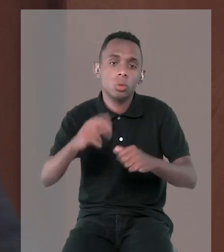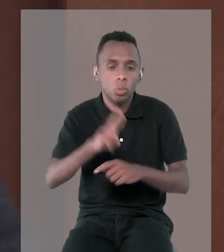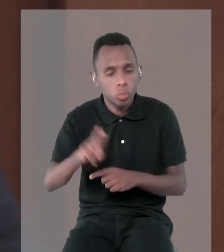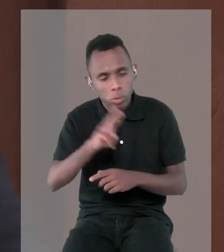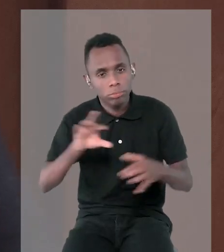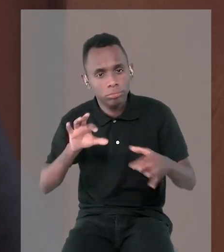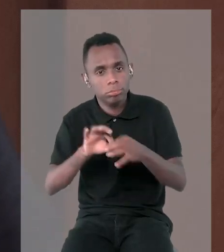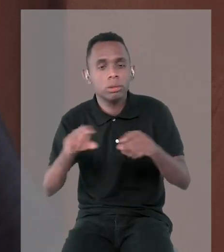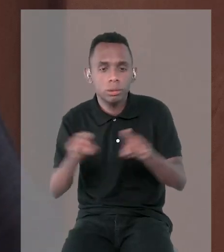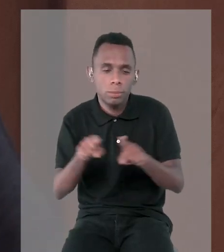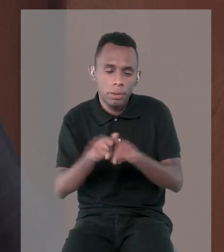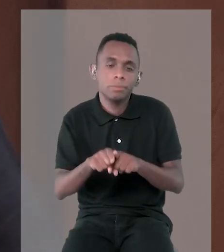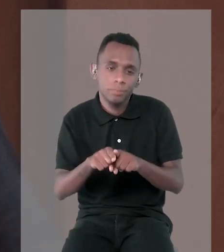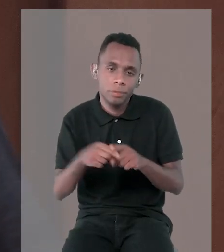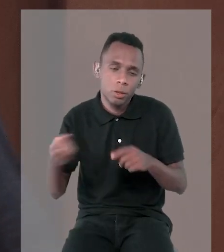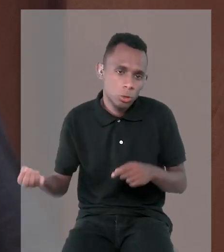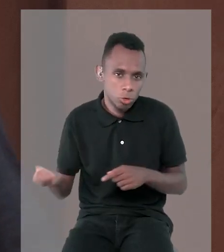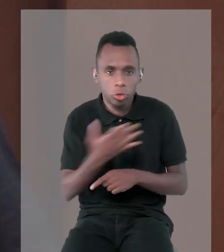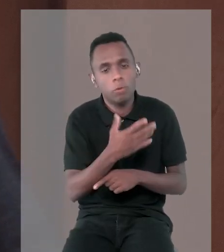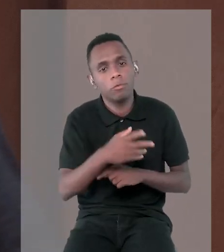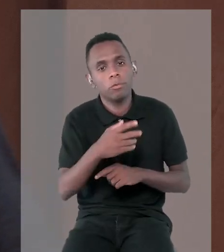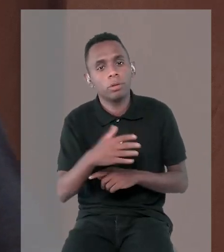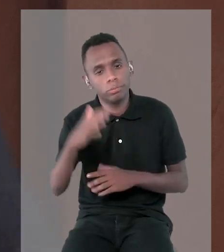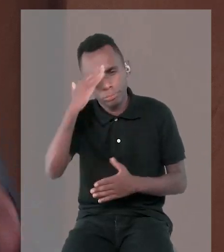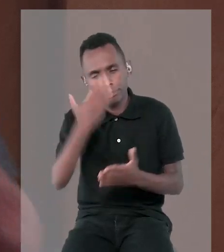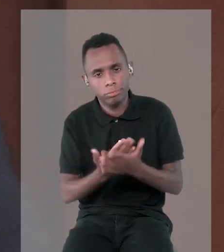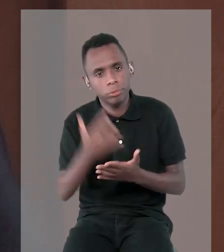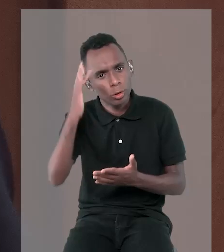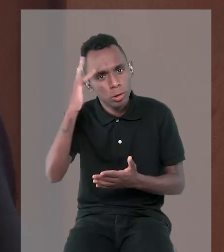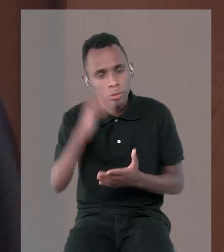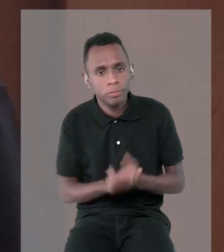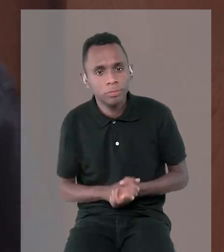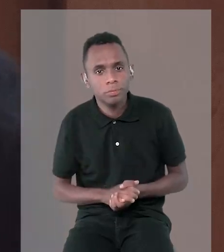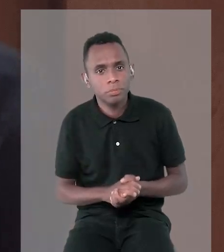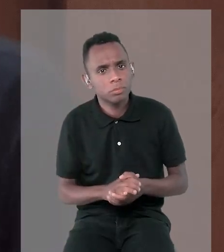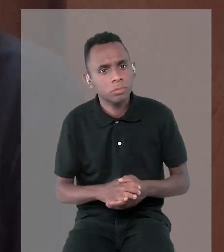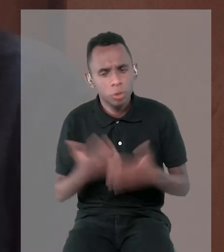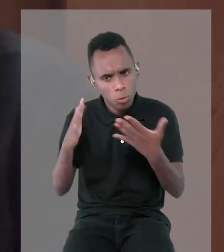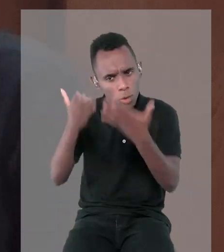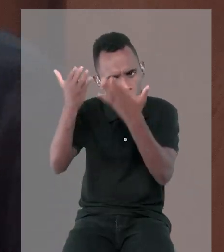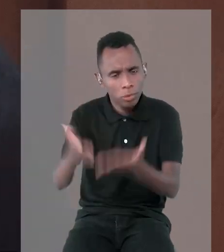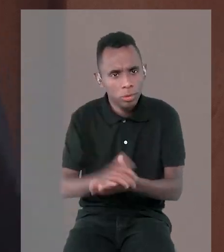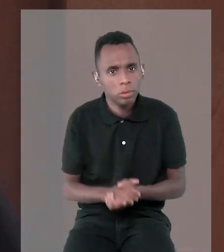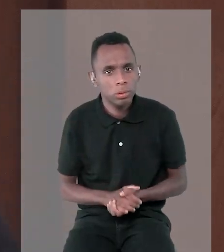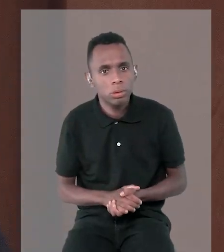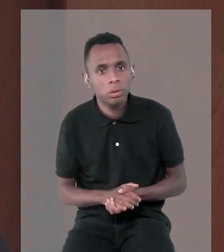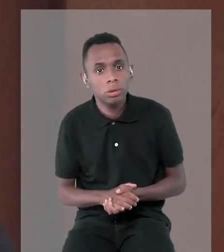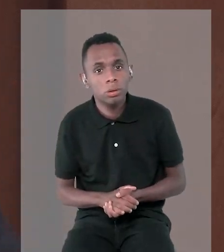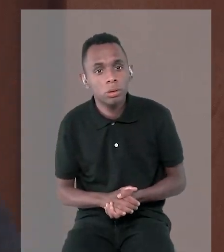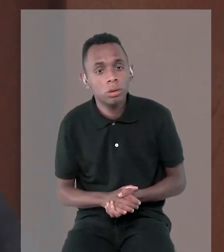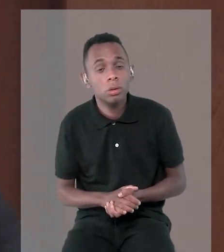usufruir fora do Vale do Rio Doce com essa nova filosofia. Você não vai nem elogiar o Henrique? Hein,